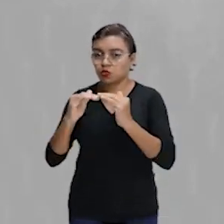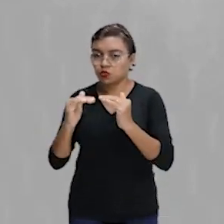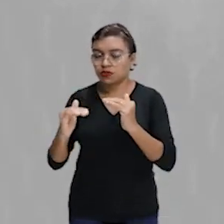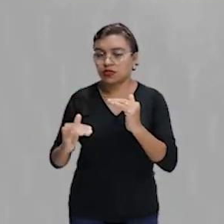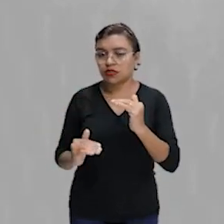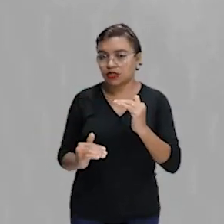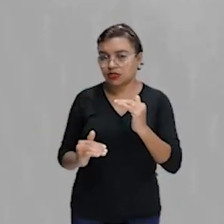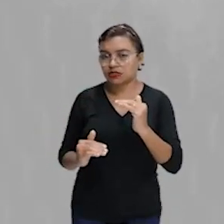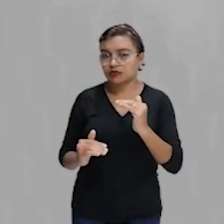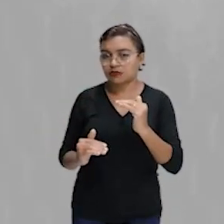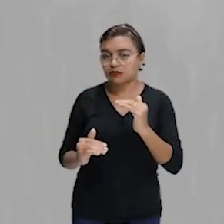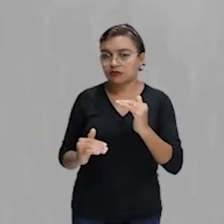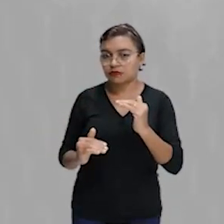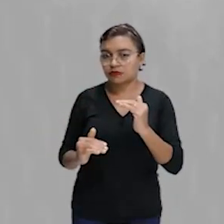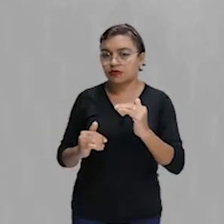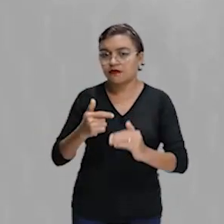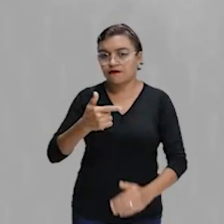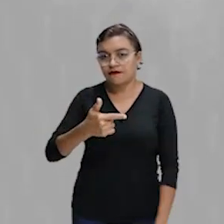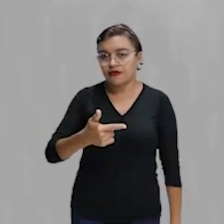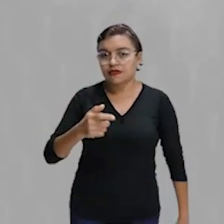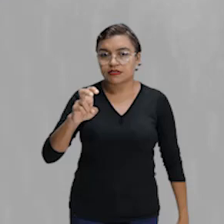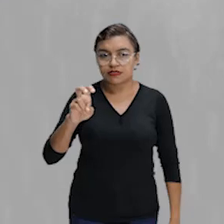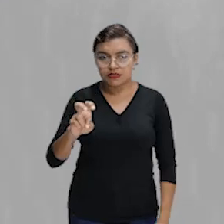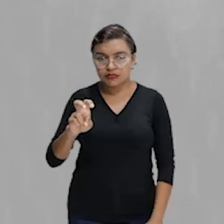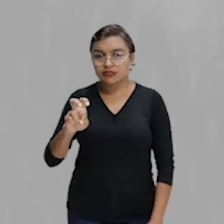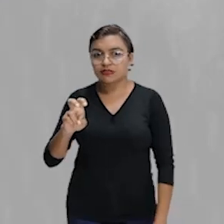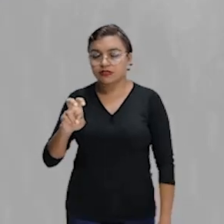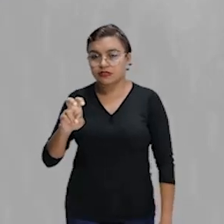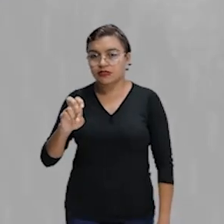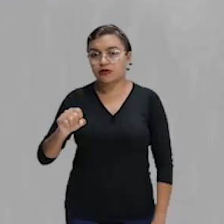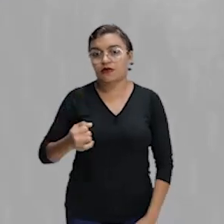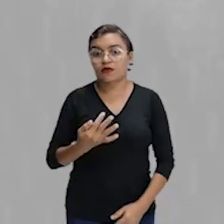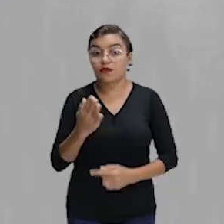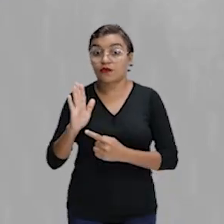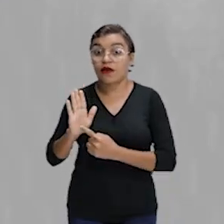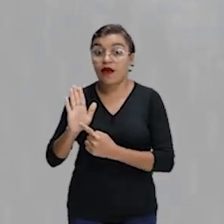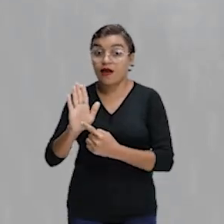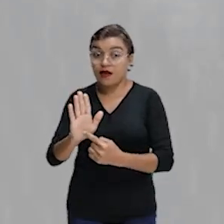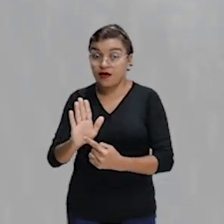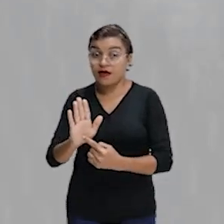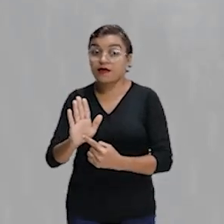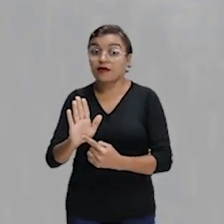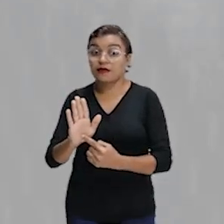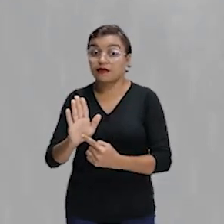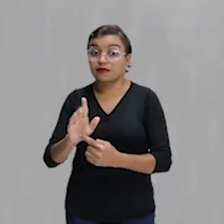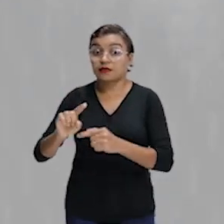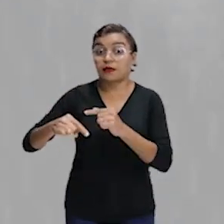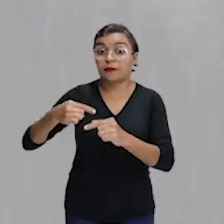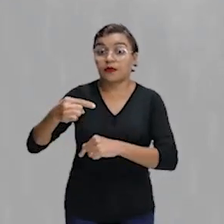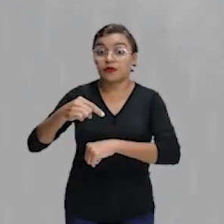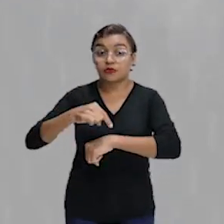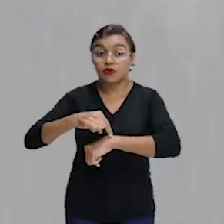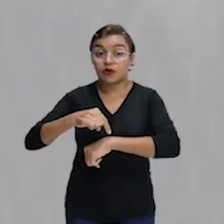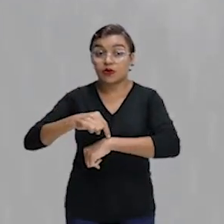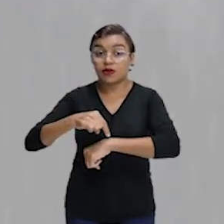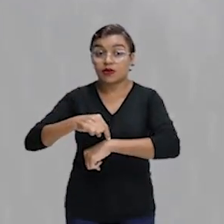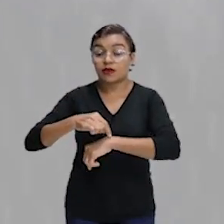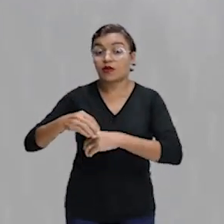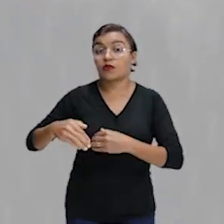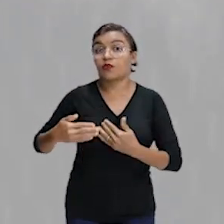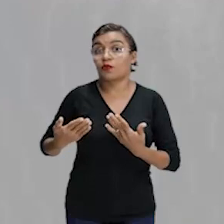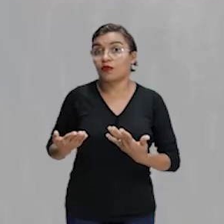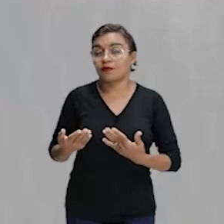restante, a função que representará a quantidade restante após t horas será, gente,